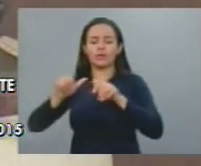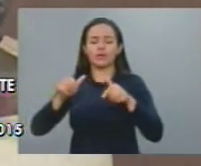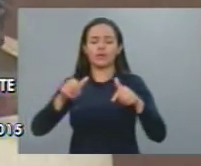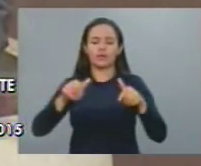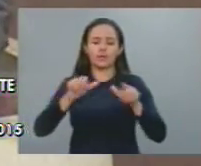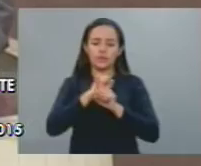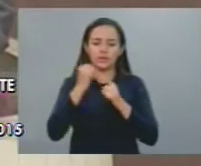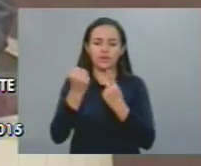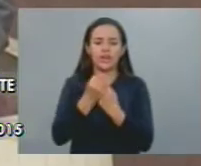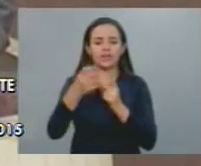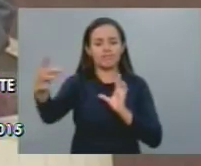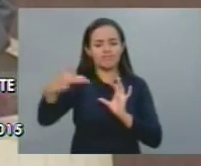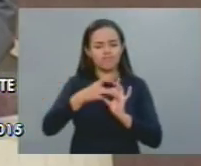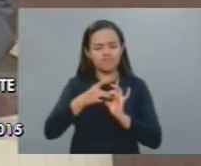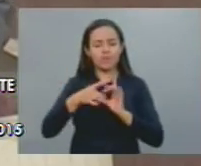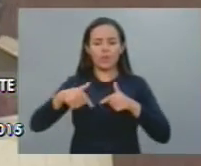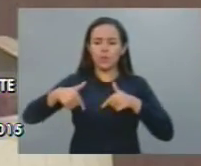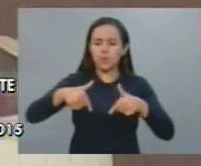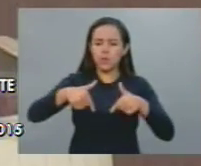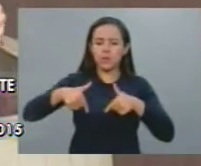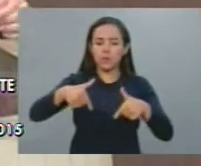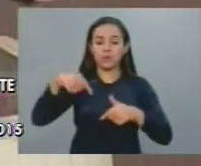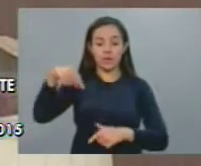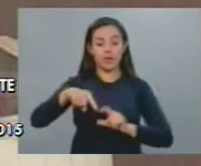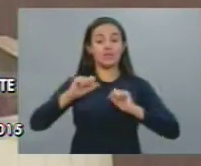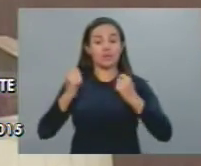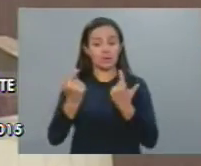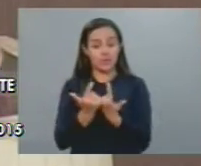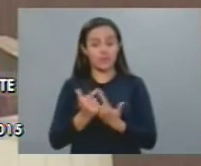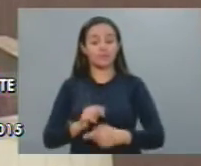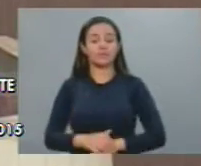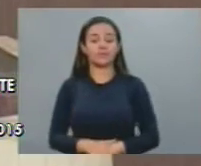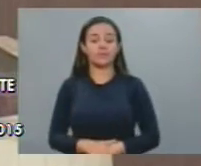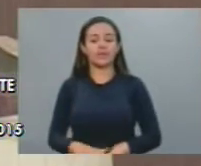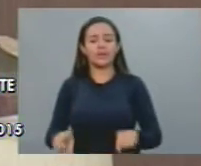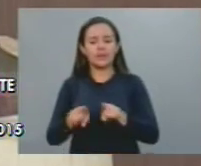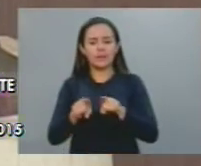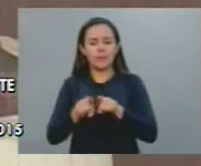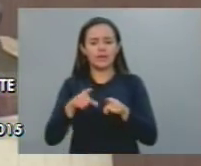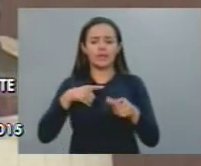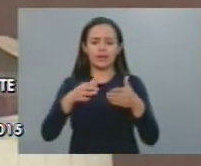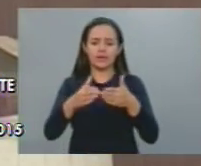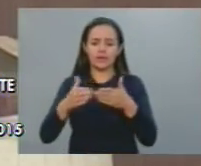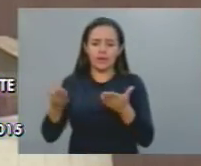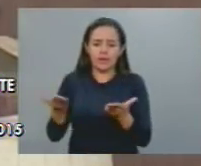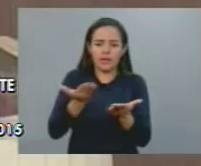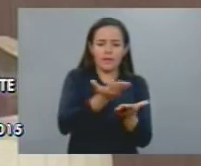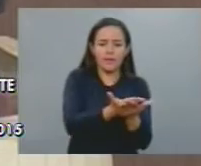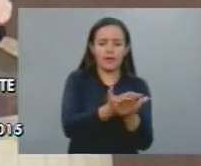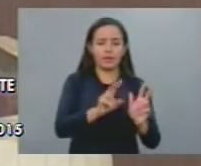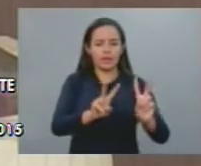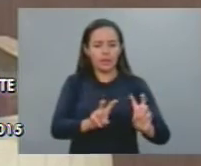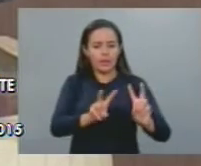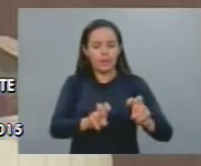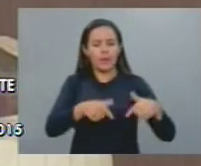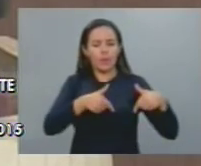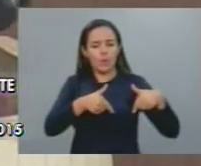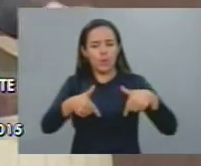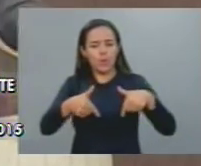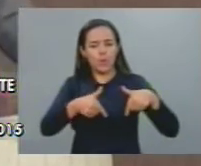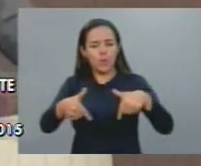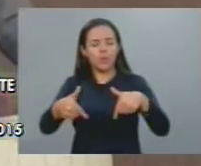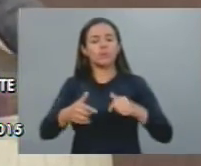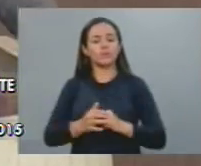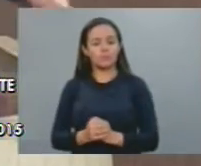ocuparem esse lugar aqui. Temos utilizado os requerimentos, as nossas proposições legislativas para a construção